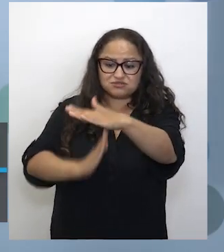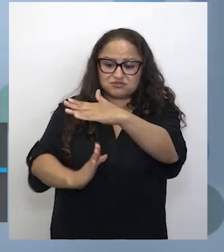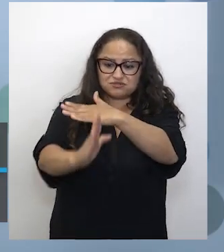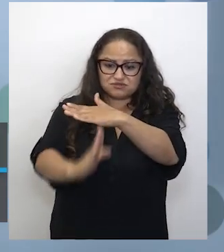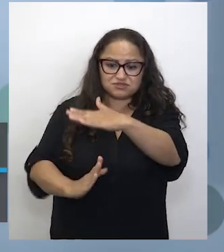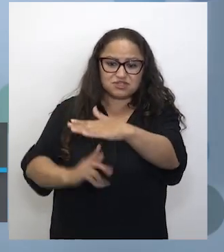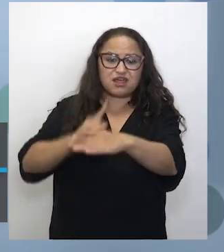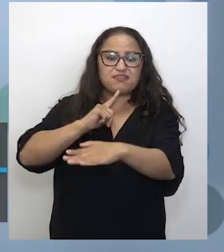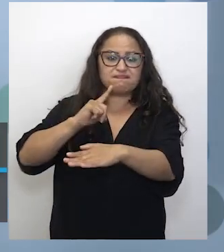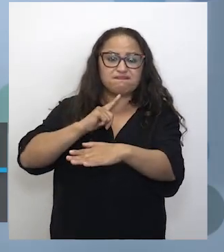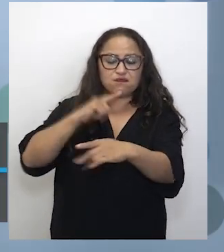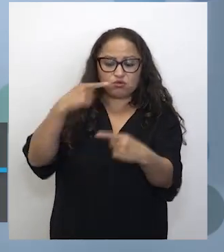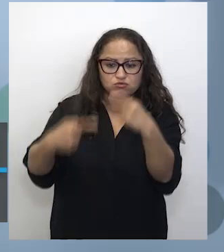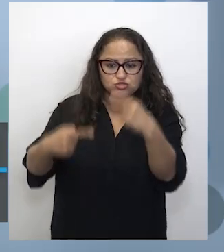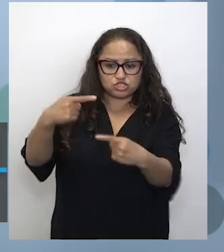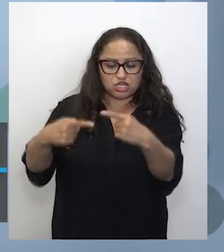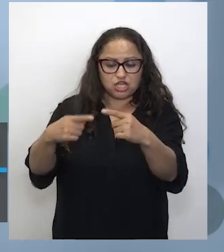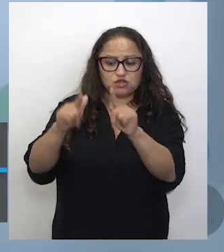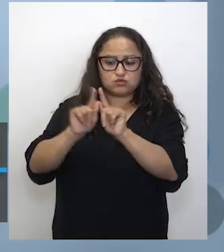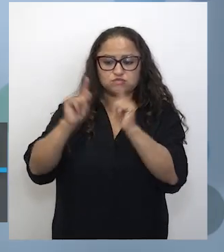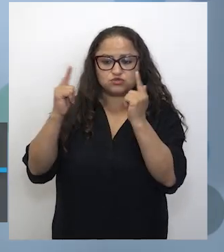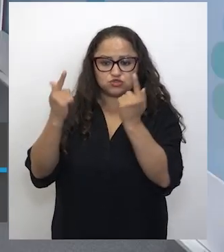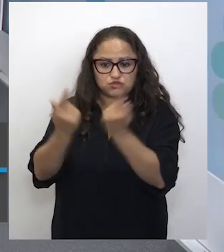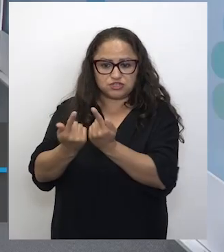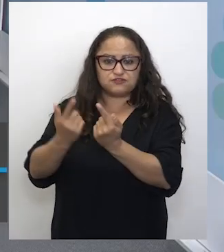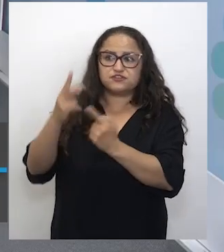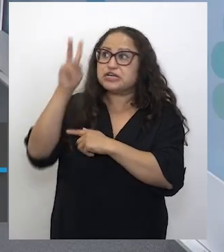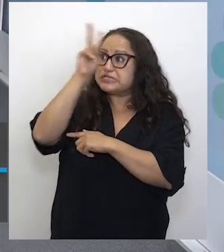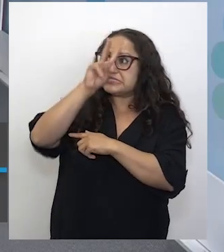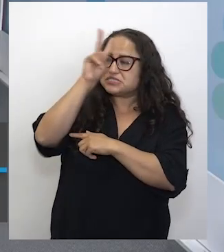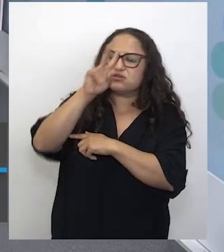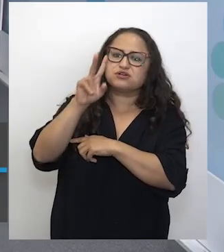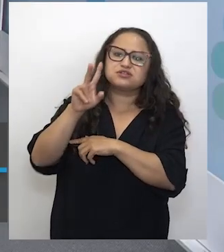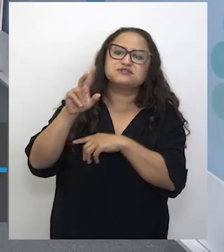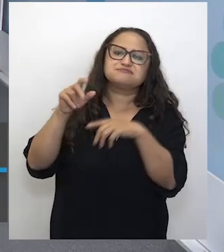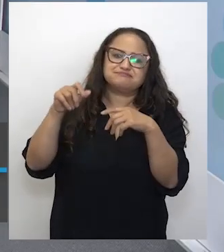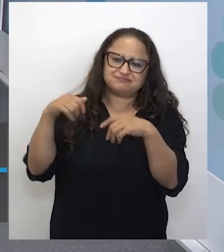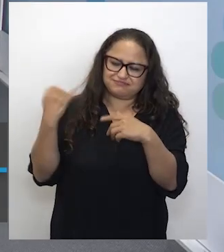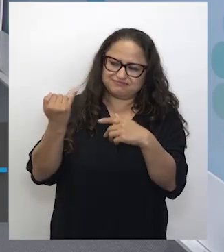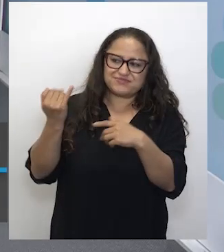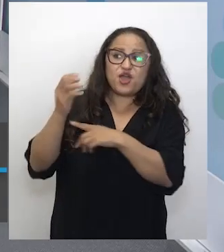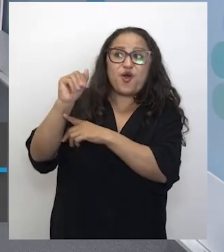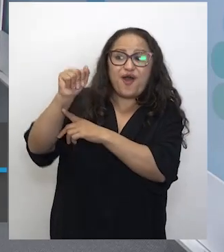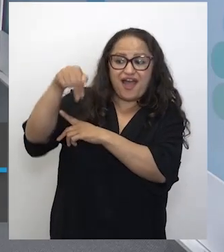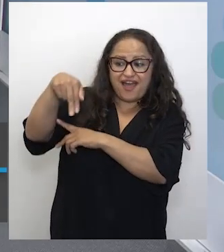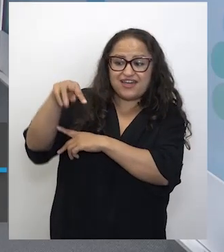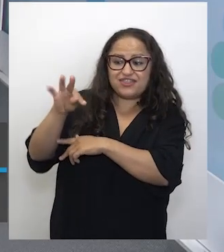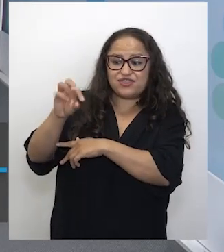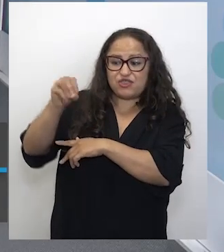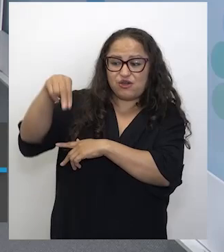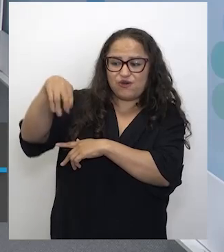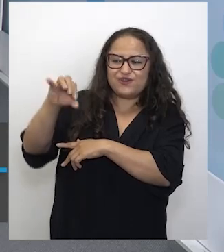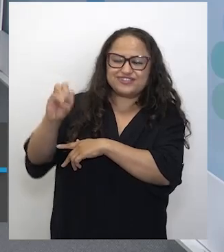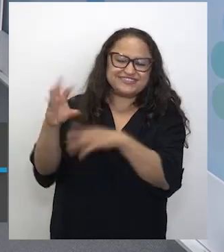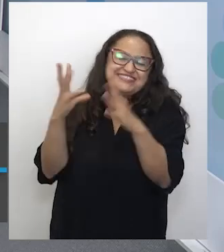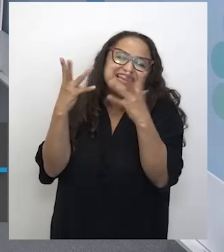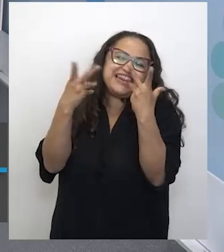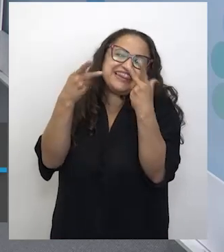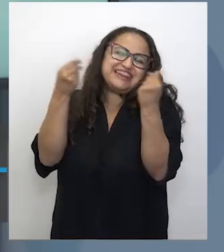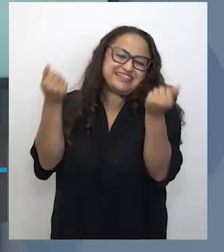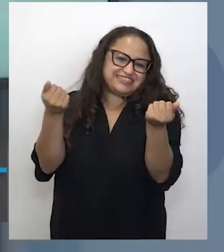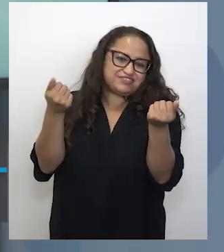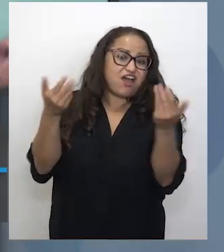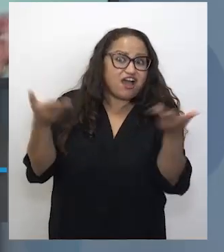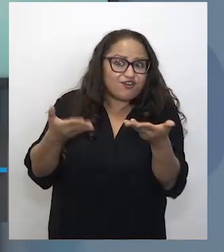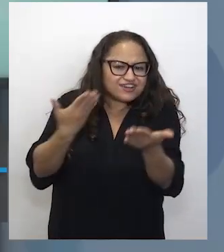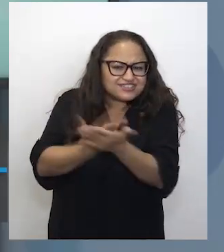diálogo, né, com a geografia, com a história é fundamental. E assim, o Antônio já é lindo, perfeito, sozinho, sem nada, né? Aí essa